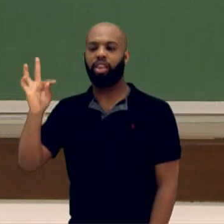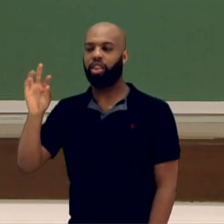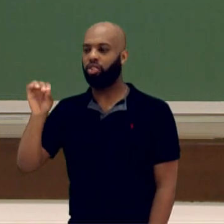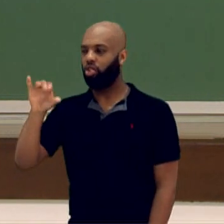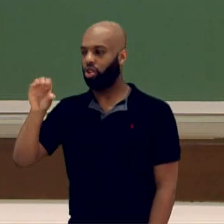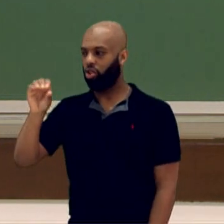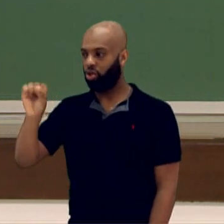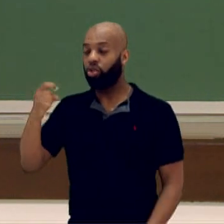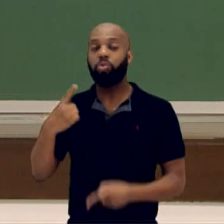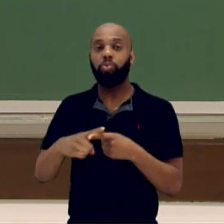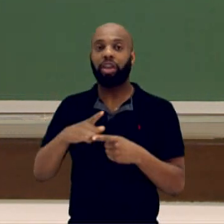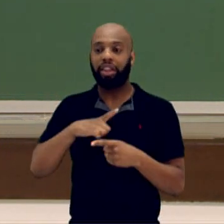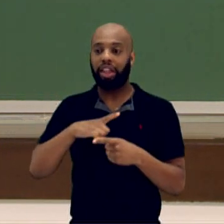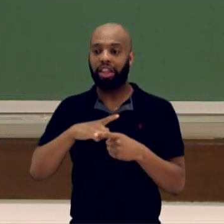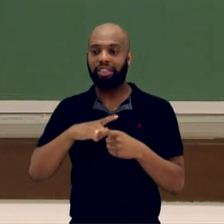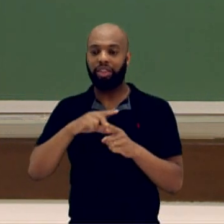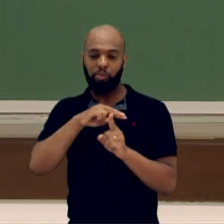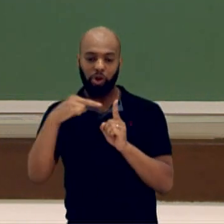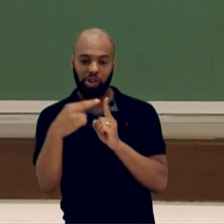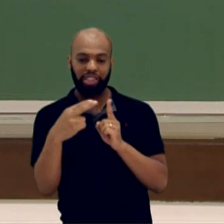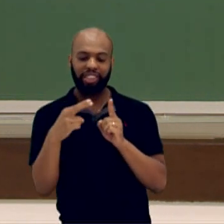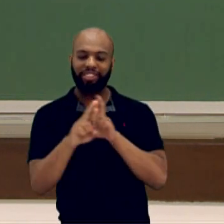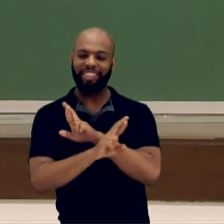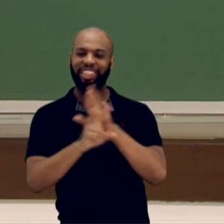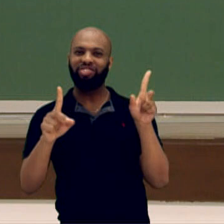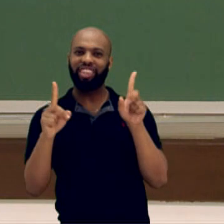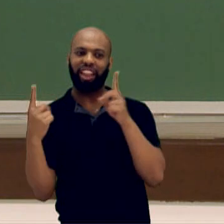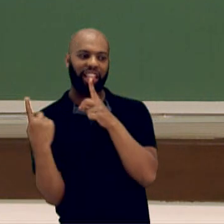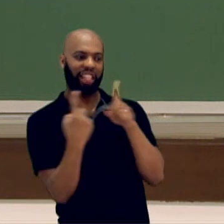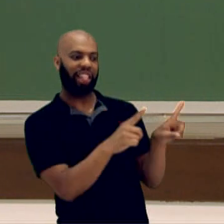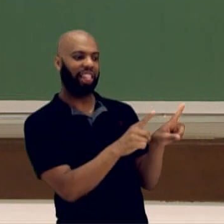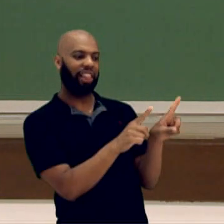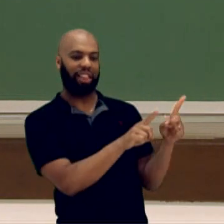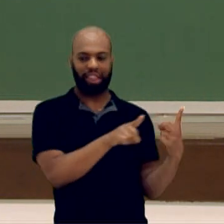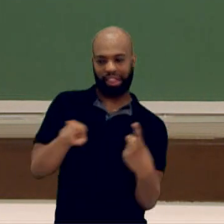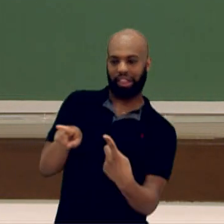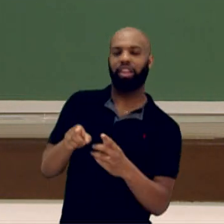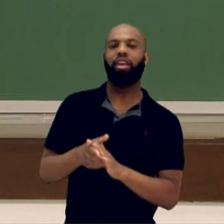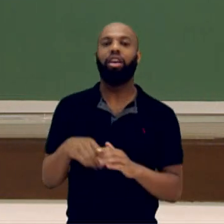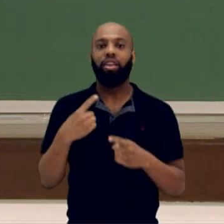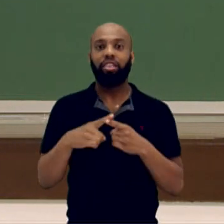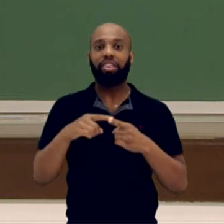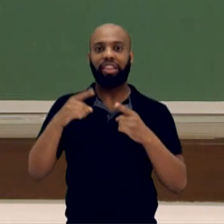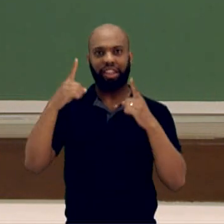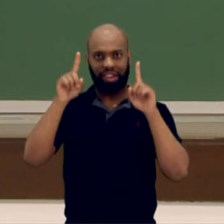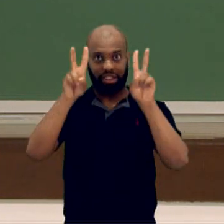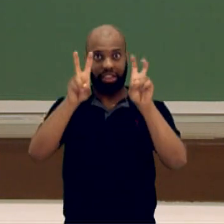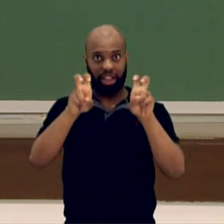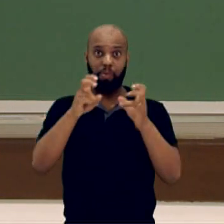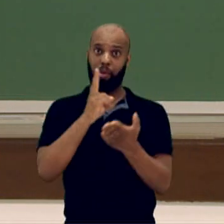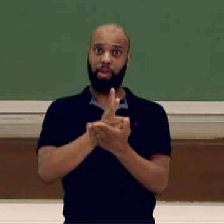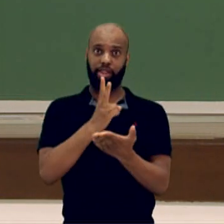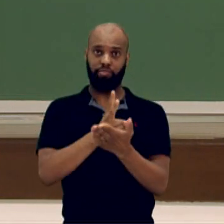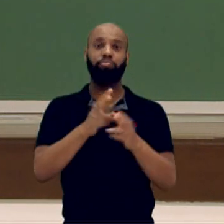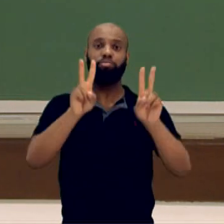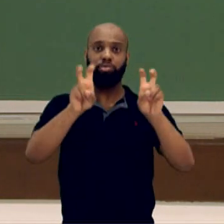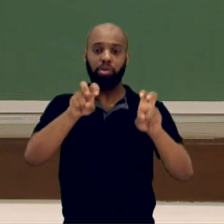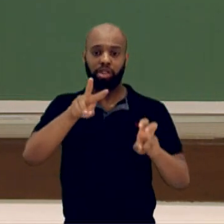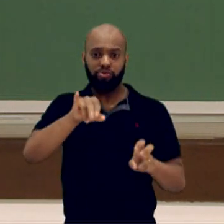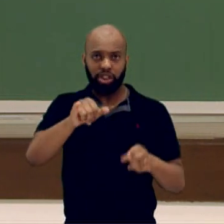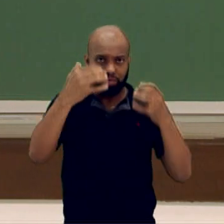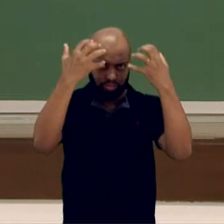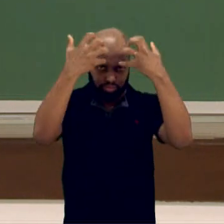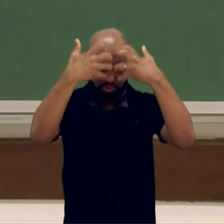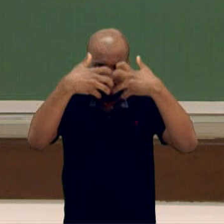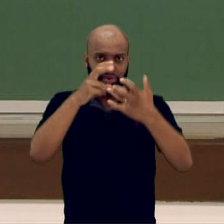pontos de vista contrários, tá? Vão divergir ali. Tá? A temática que eles vão trabalhar é a mesma, o tema que eles vão refletir é o